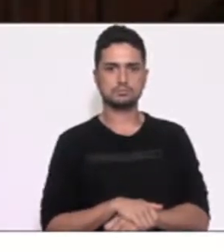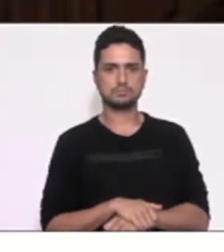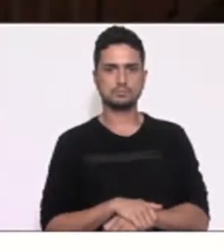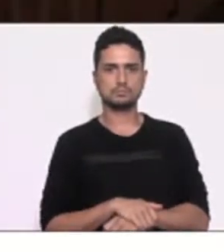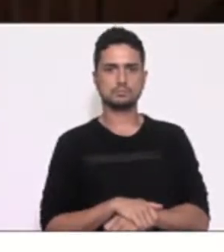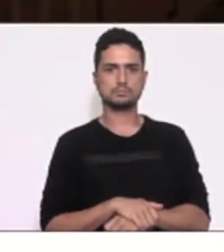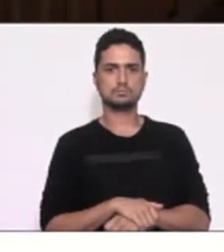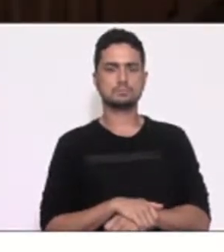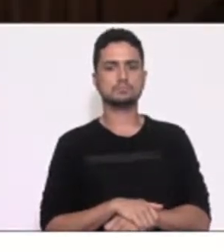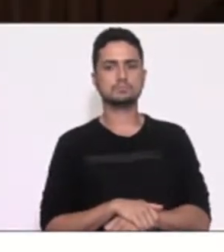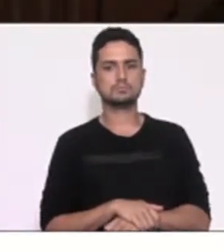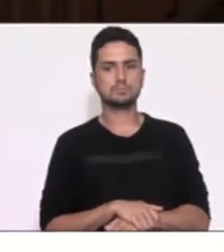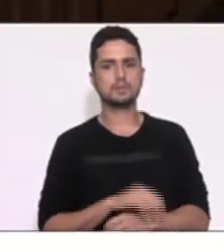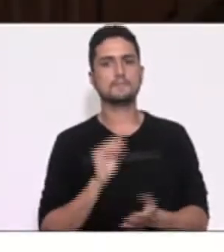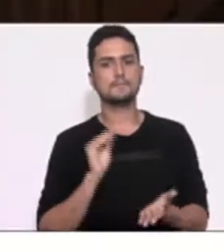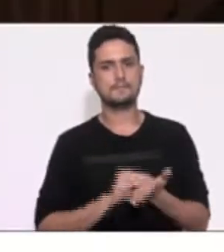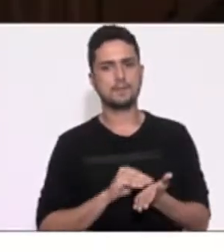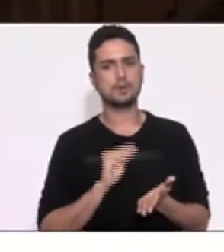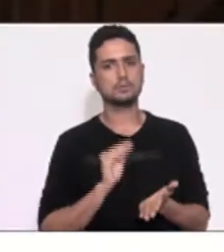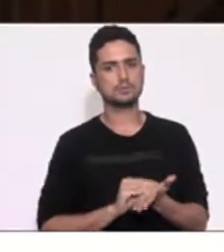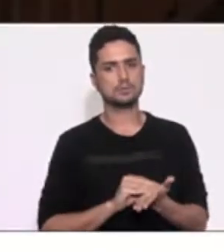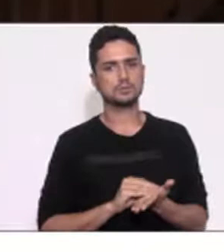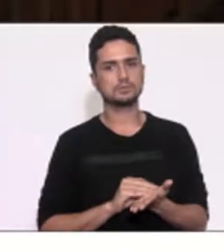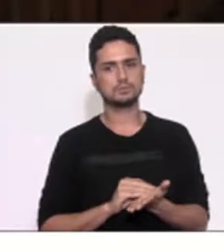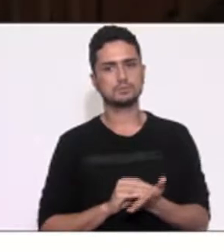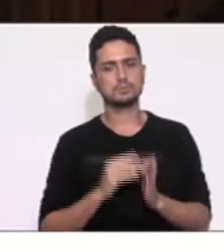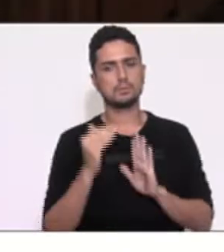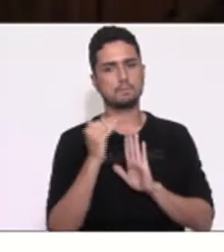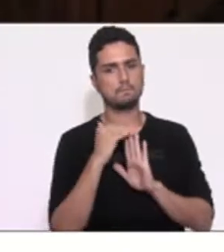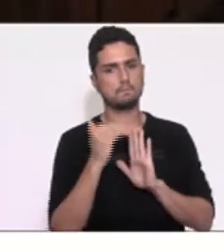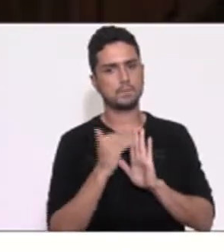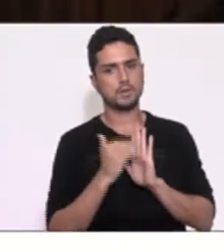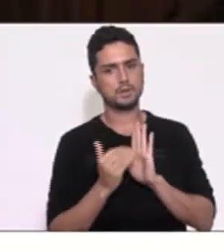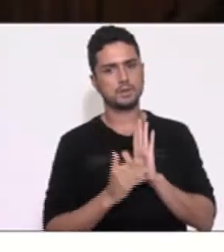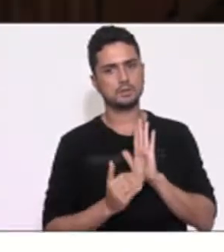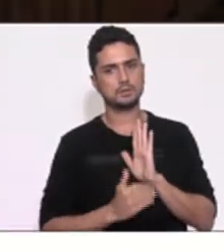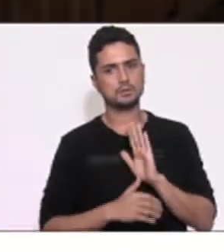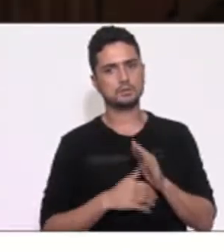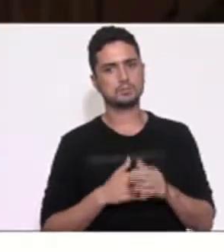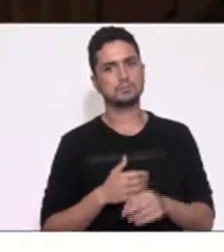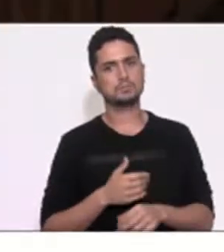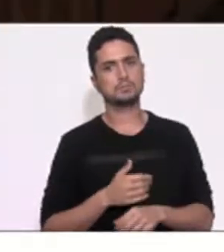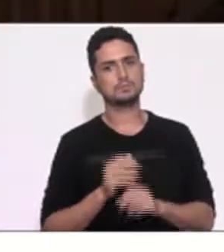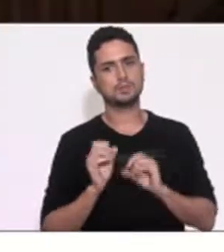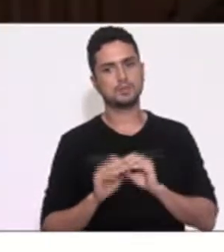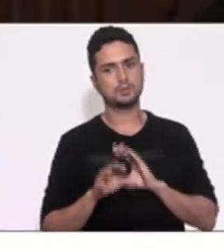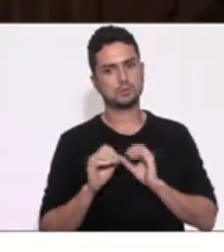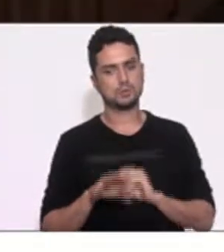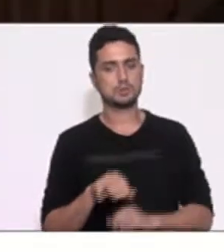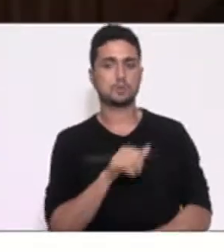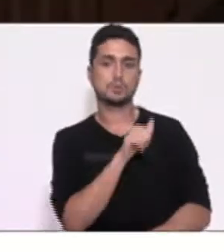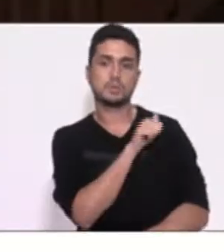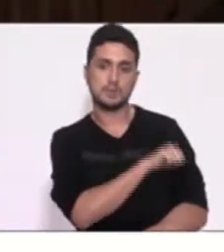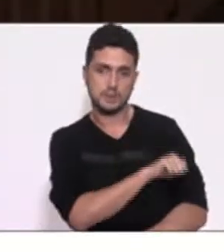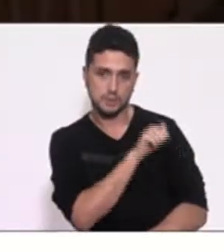a dever em relação ao planejamento educacional. Tanto é assim que o Rio de